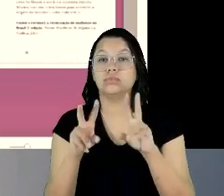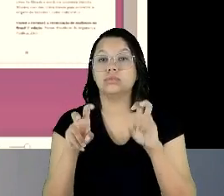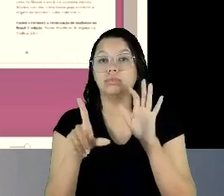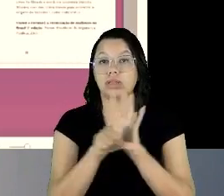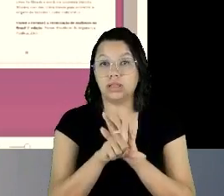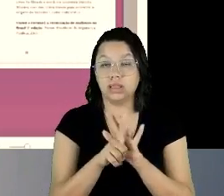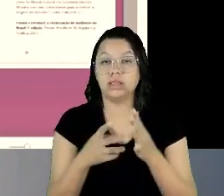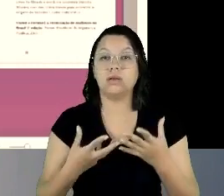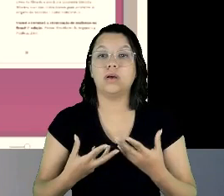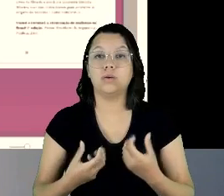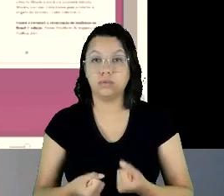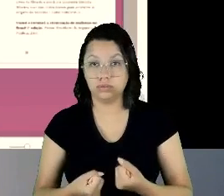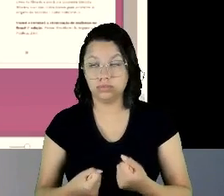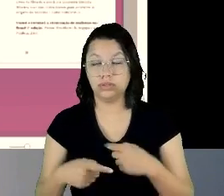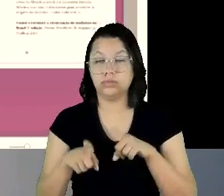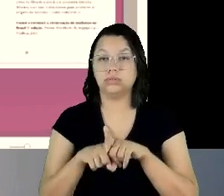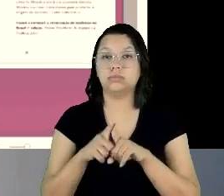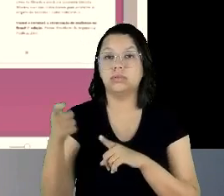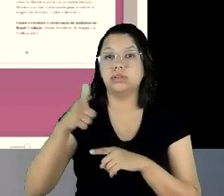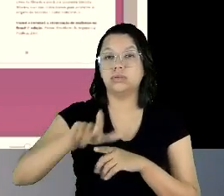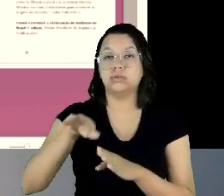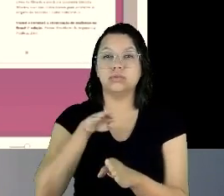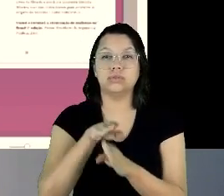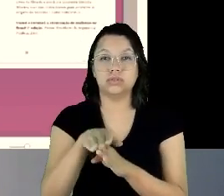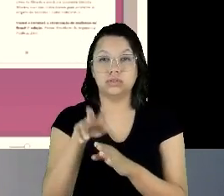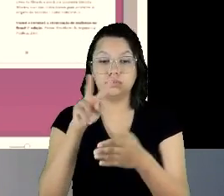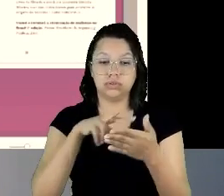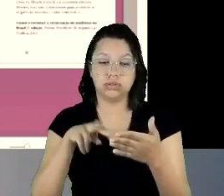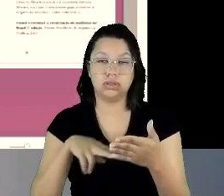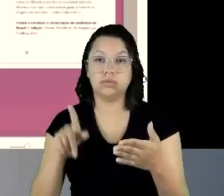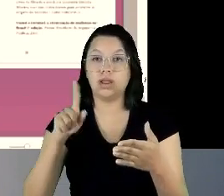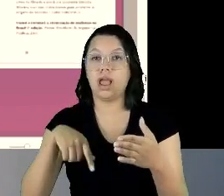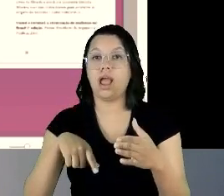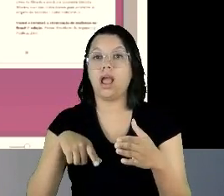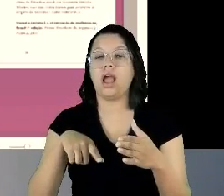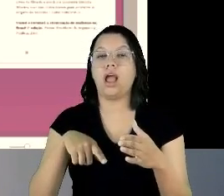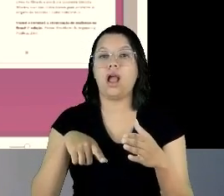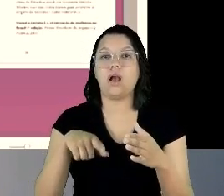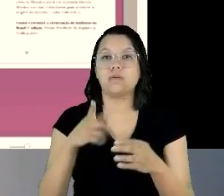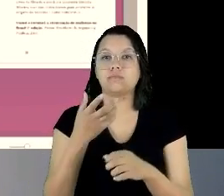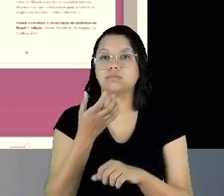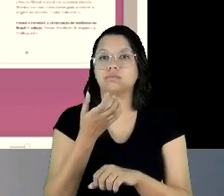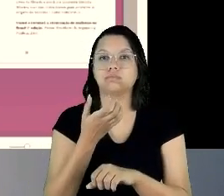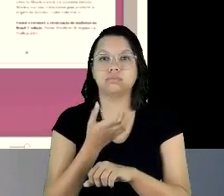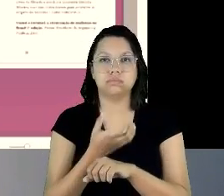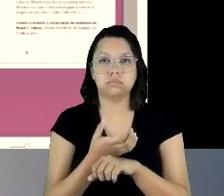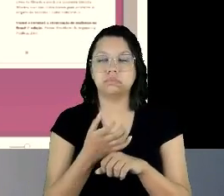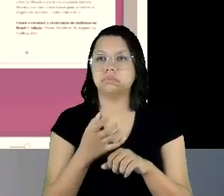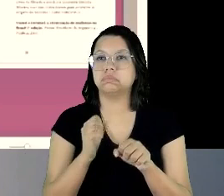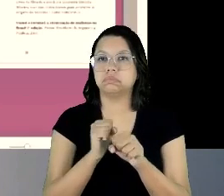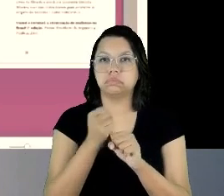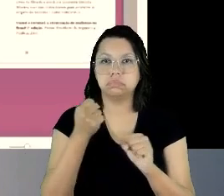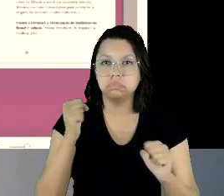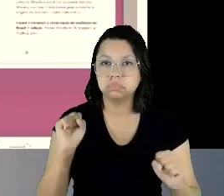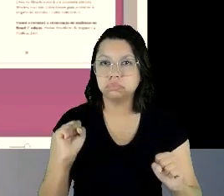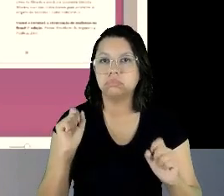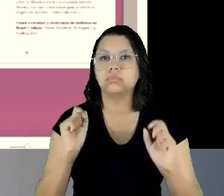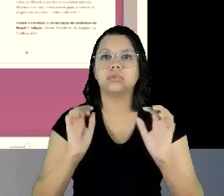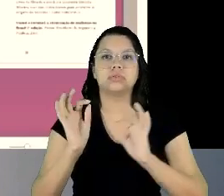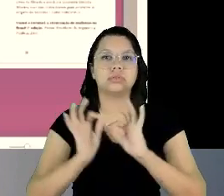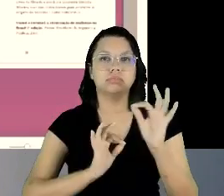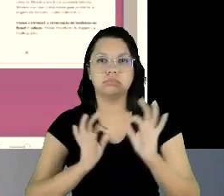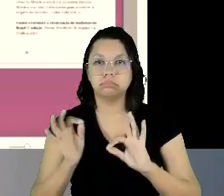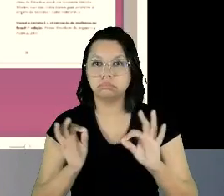que é fundamental, e outras sugestões de leitura. E é um material amplo, enfim, ele pode ser aumentado, modificado,